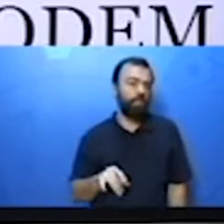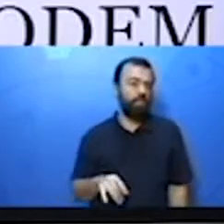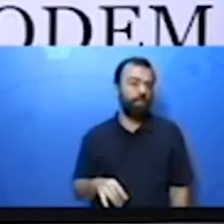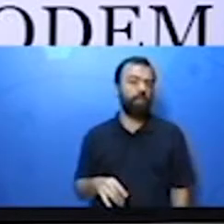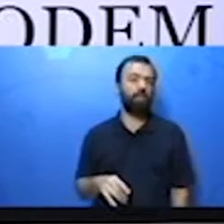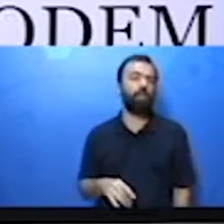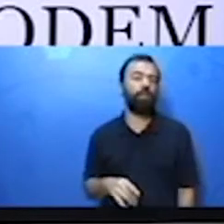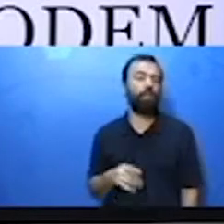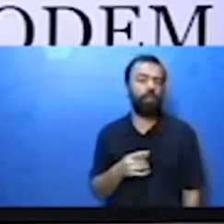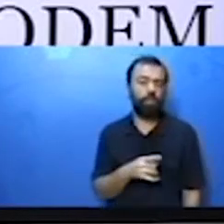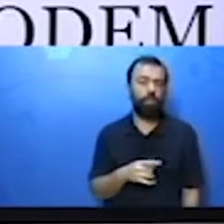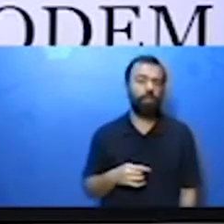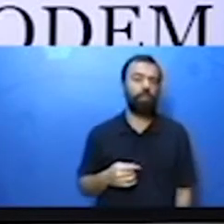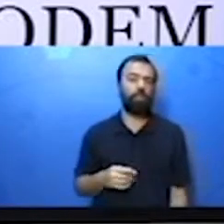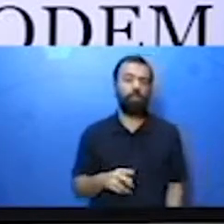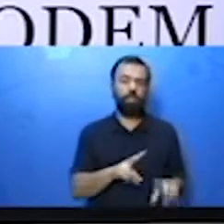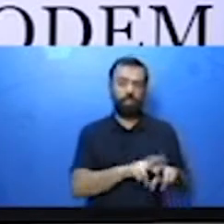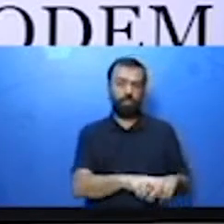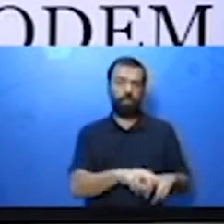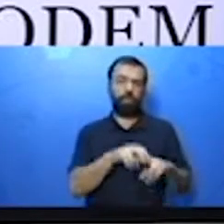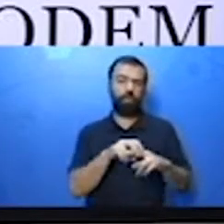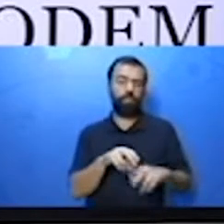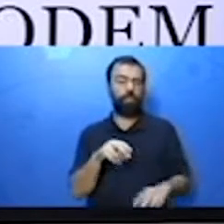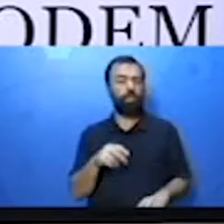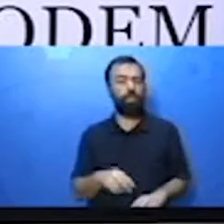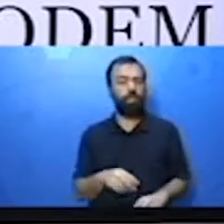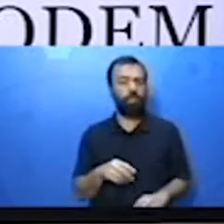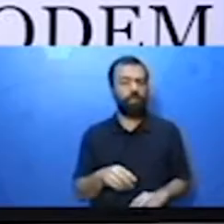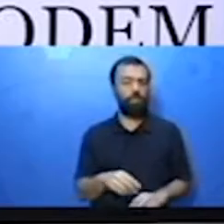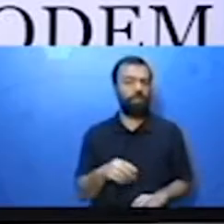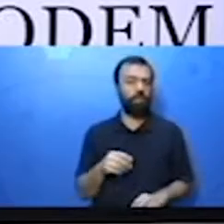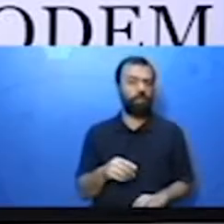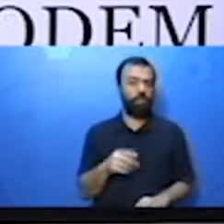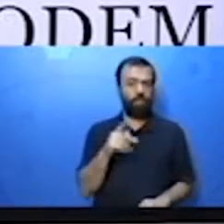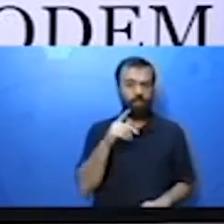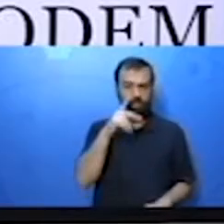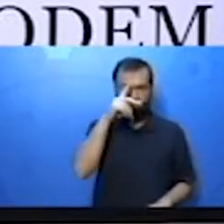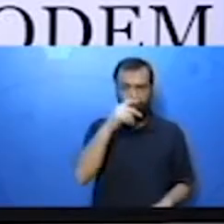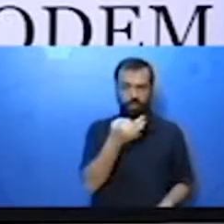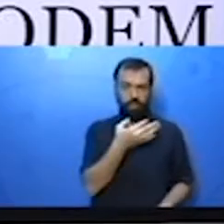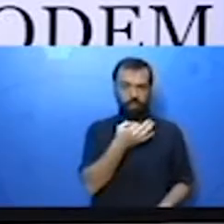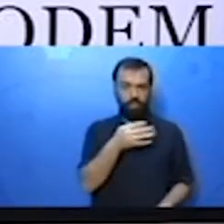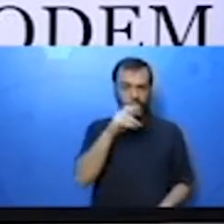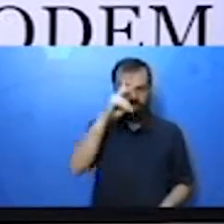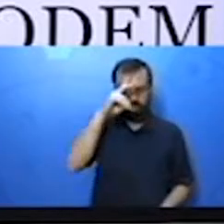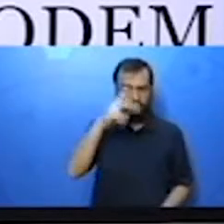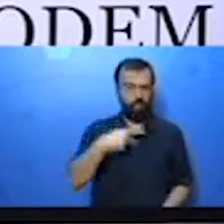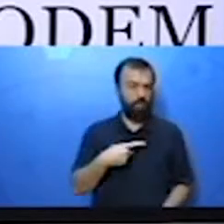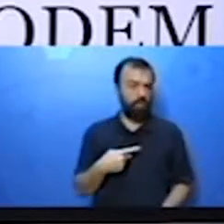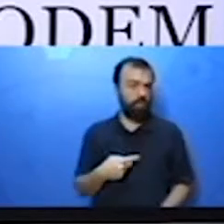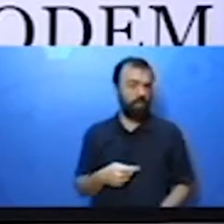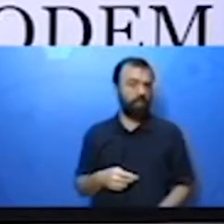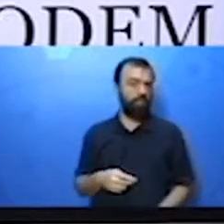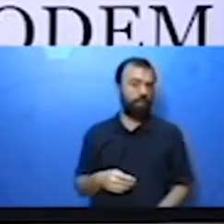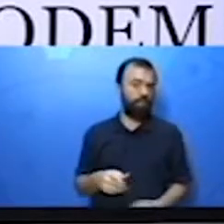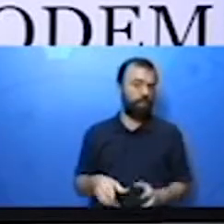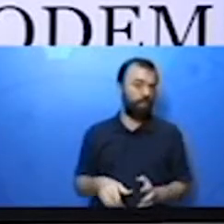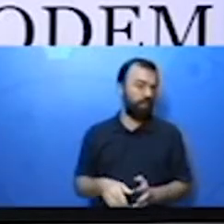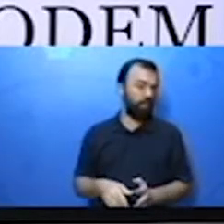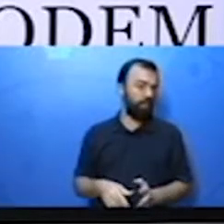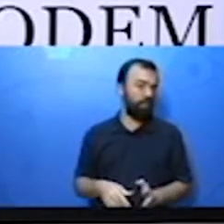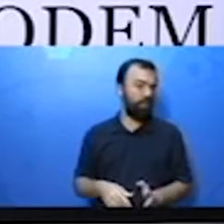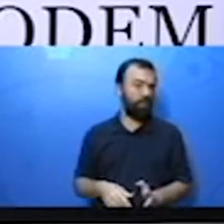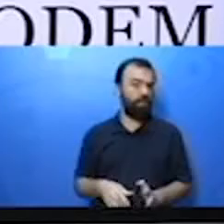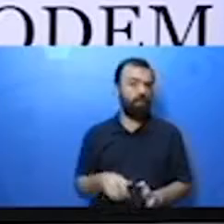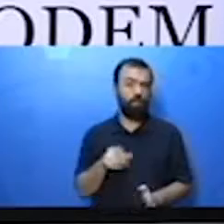são atraso no diagnóstico correto devido ao mascaramento dos sintomas, ou